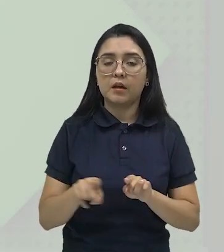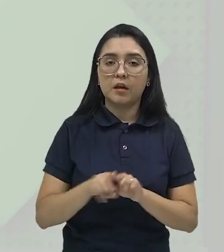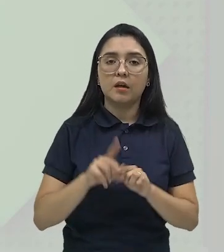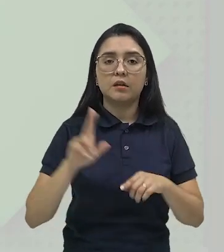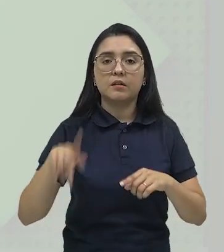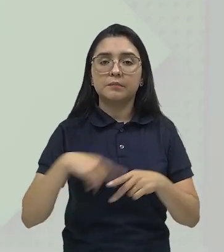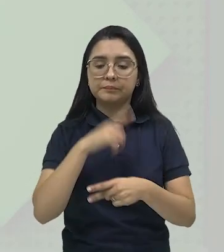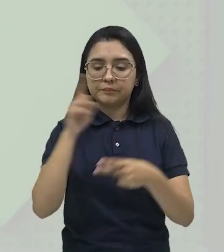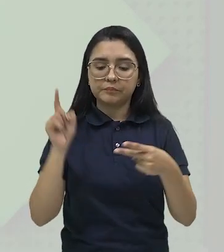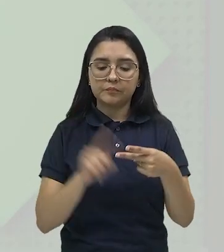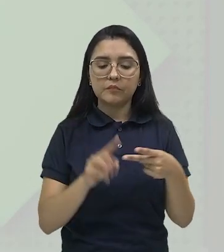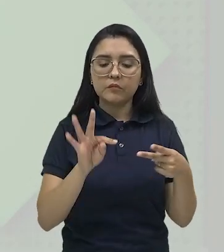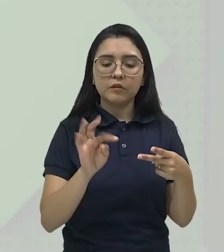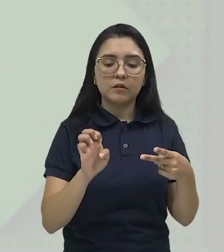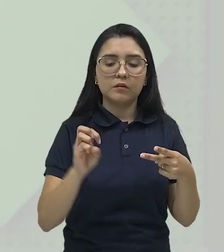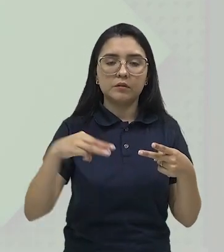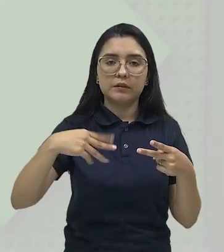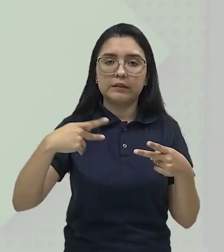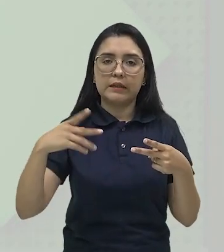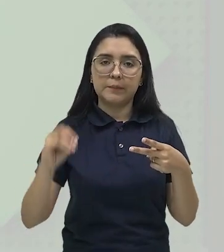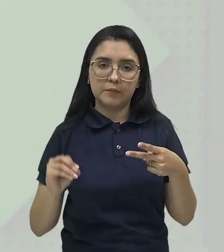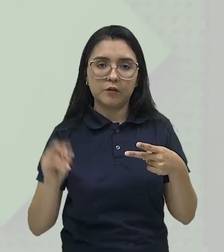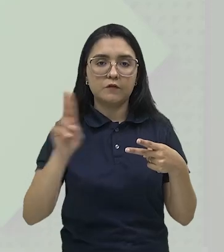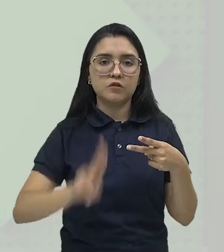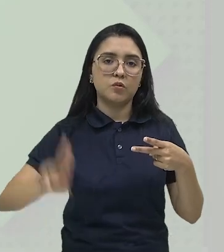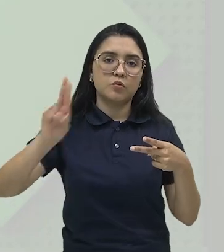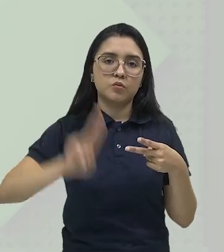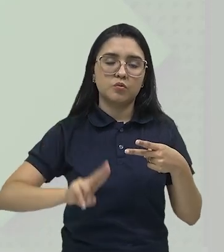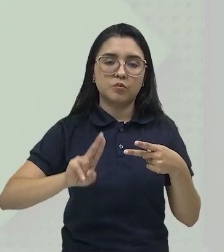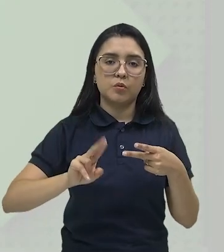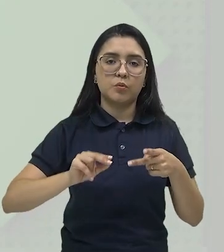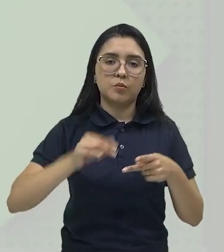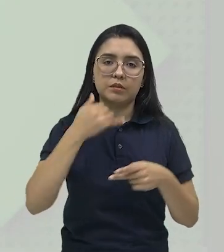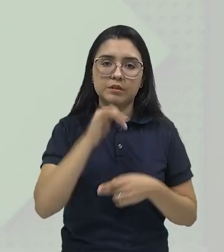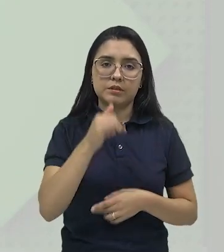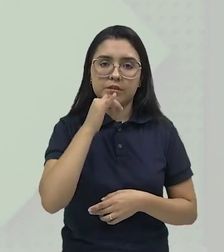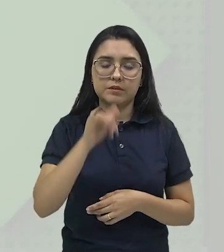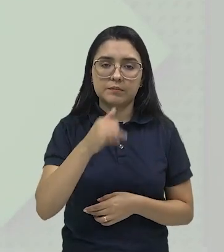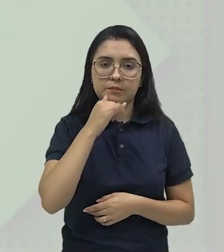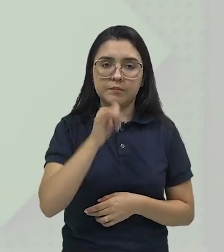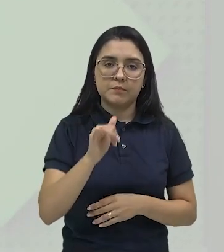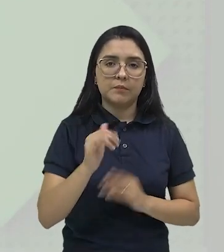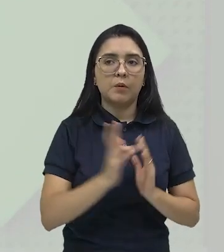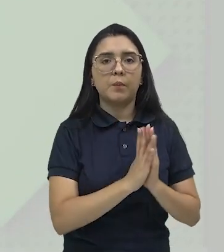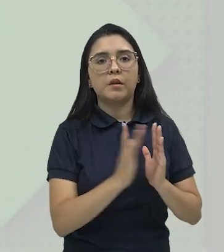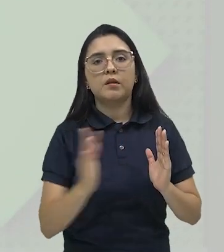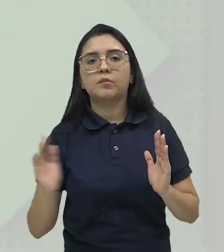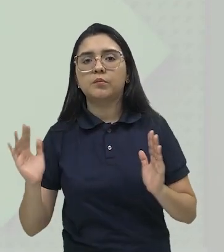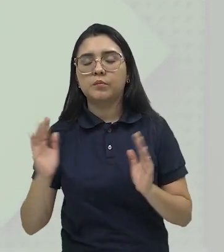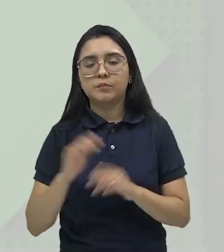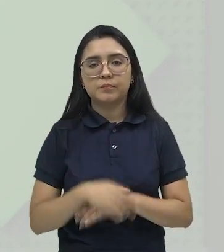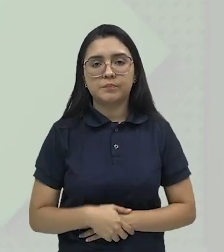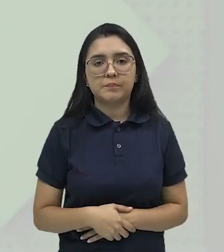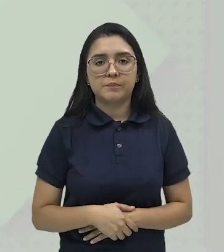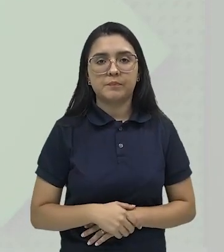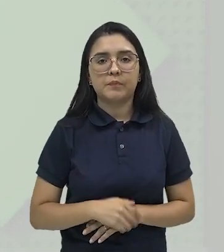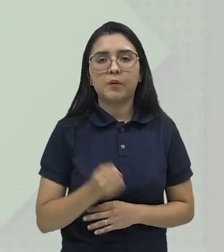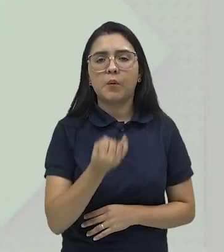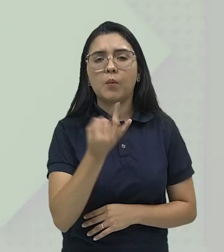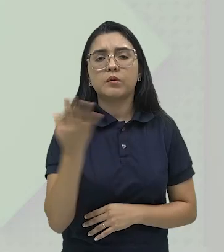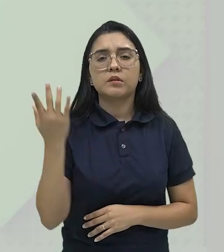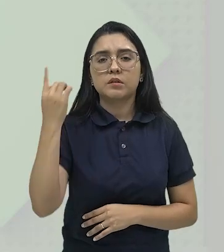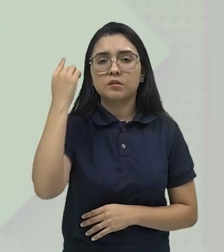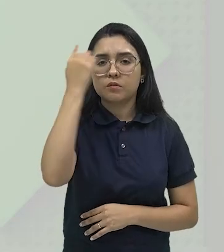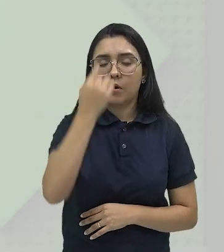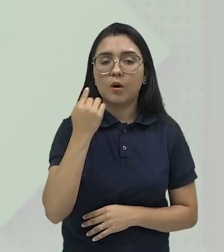pensar no tempo que você passou consumindo, então, essa energia elétrica através desse aparelho eletrodoméstico. Quantas